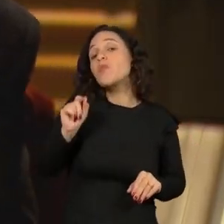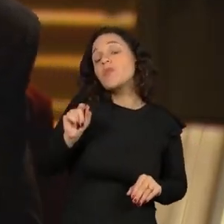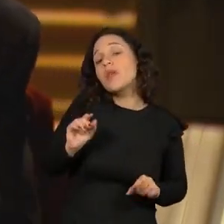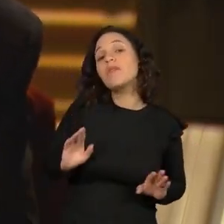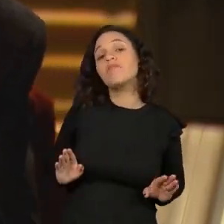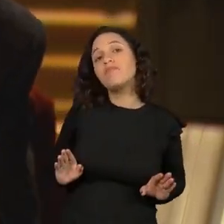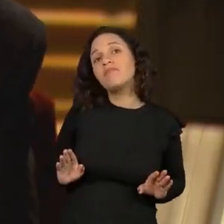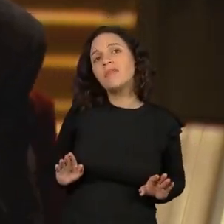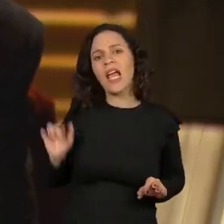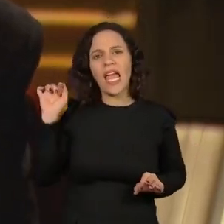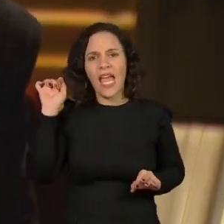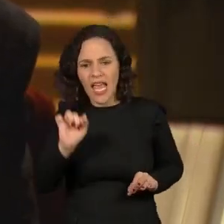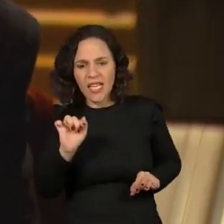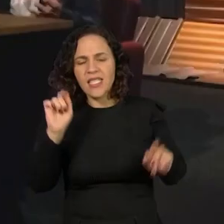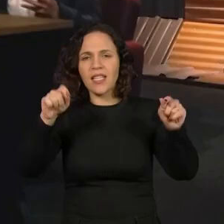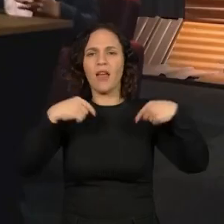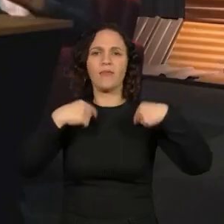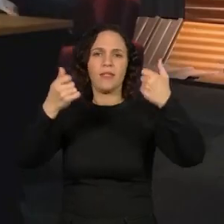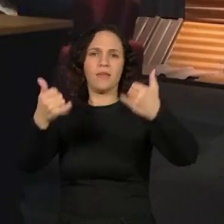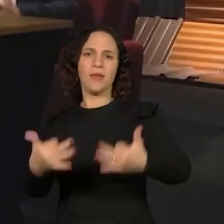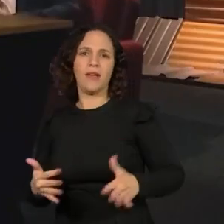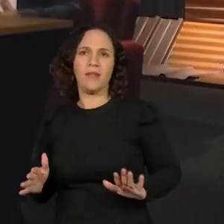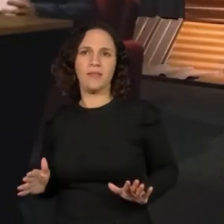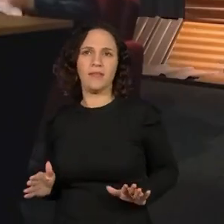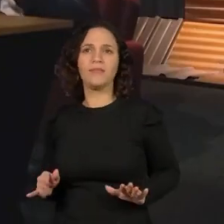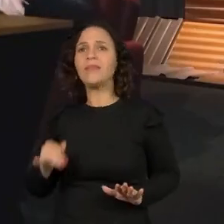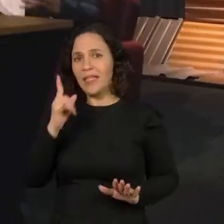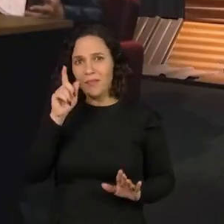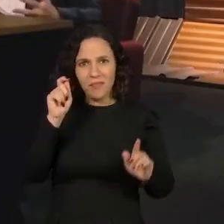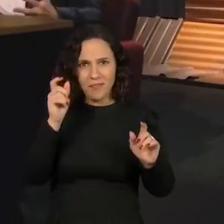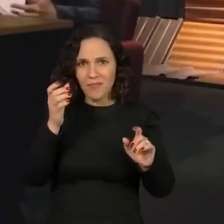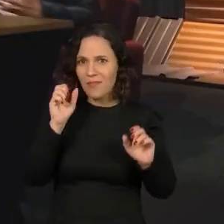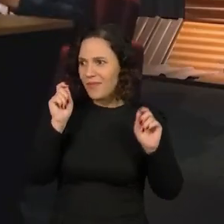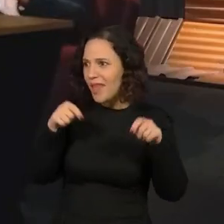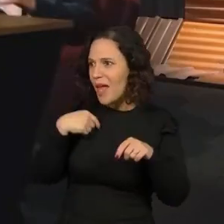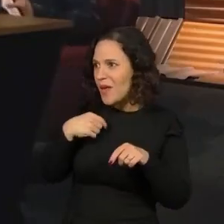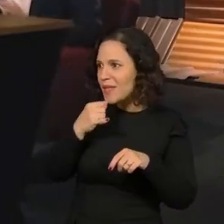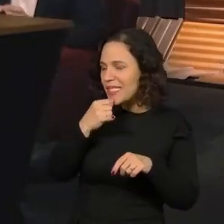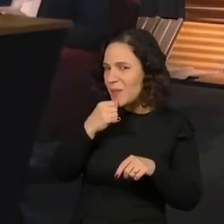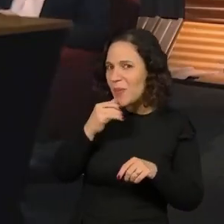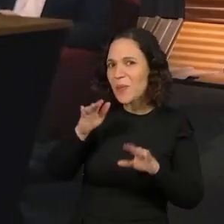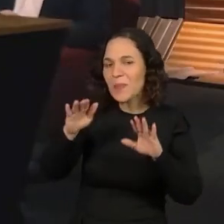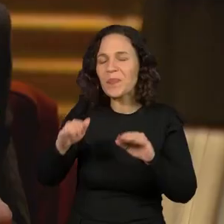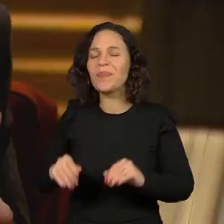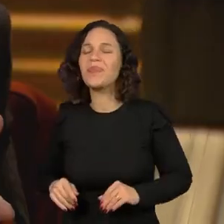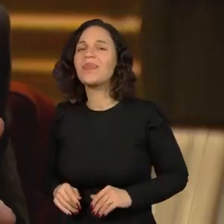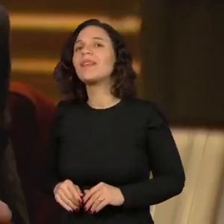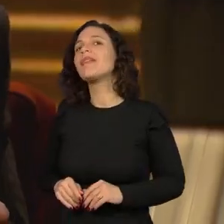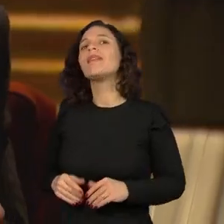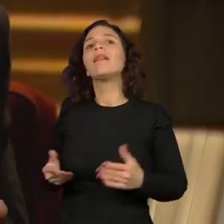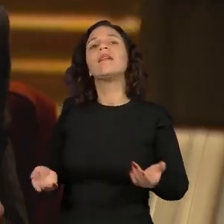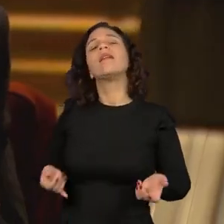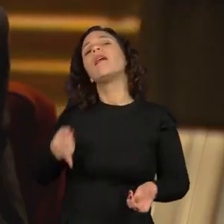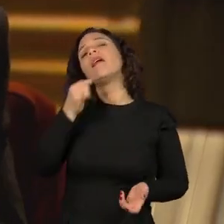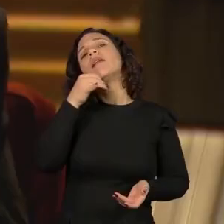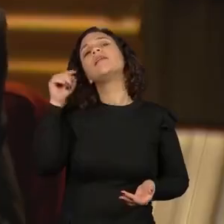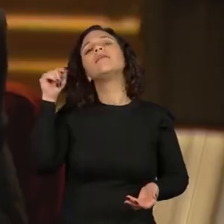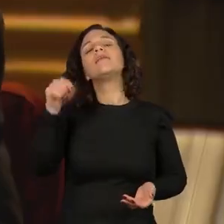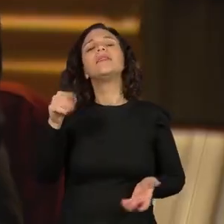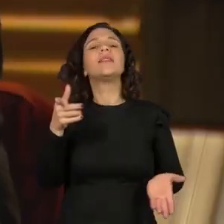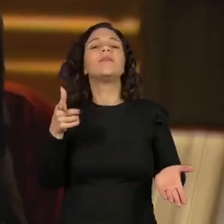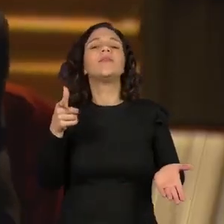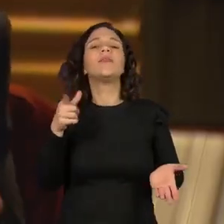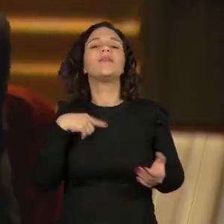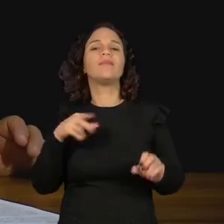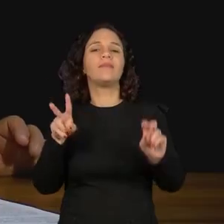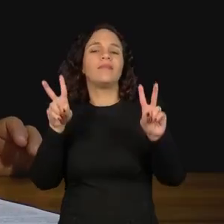se então esses eu explico se quiser posso dar um exemplo Deixar isso mais claro né Vamos lá eu pego lá um diálogo tipo Apologia